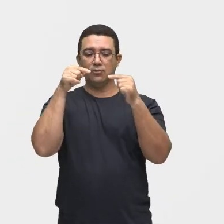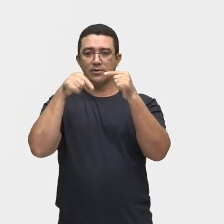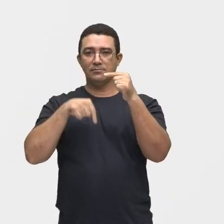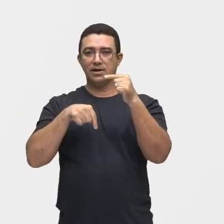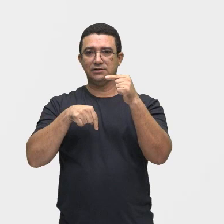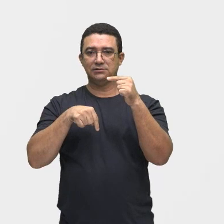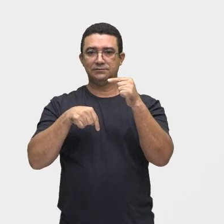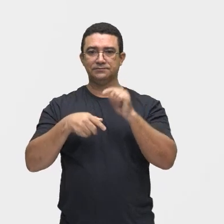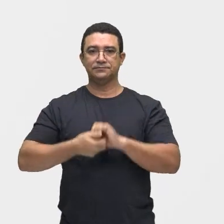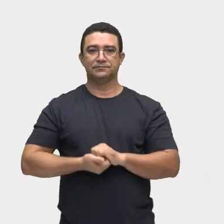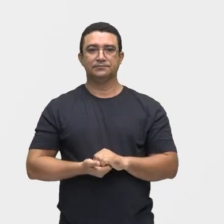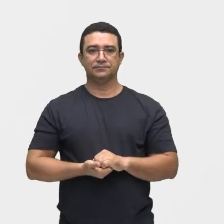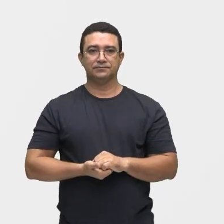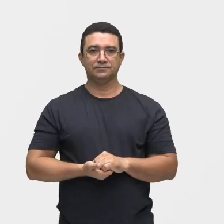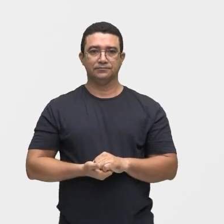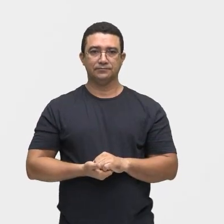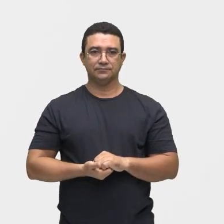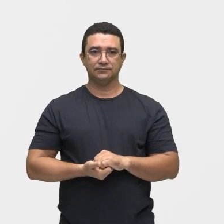exemplo.